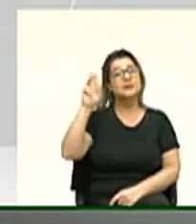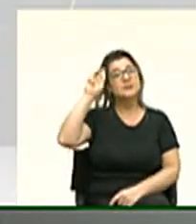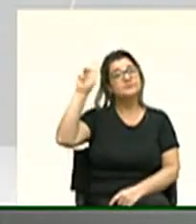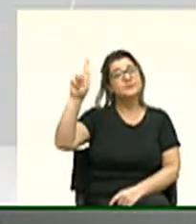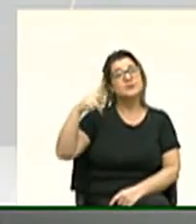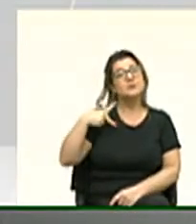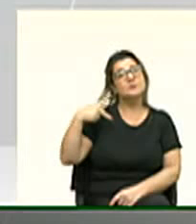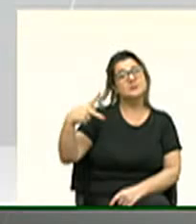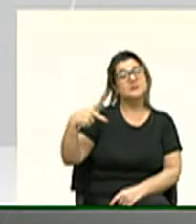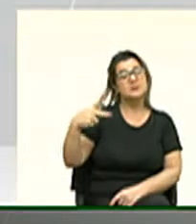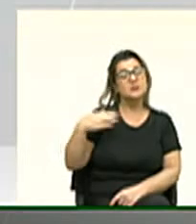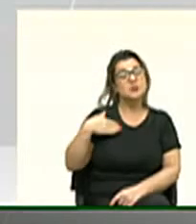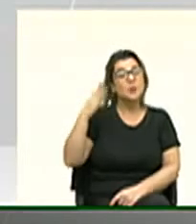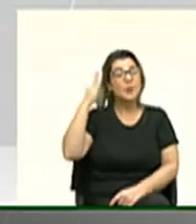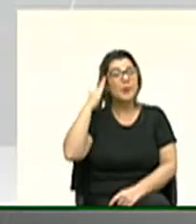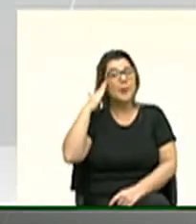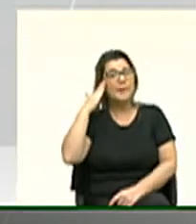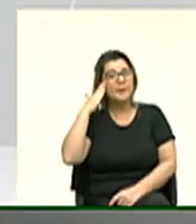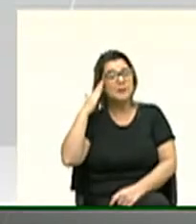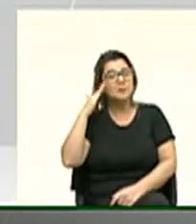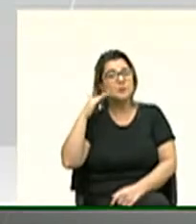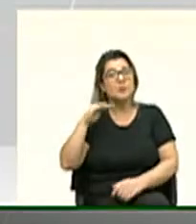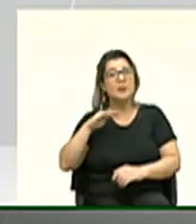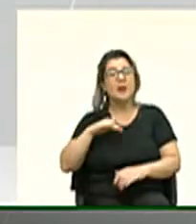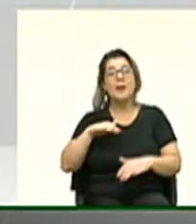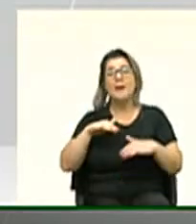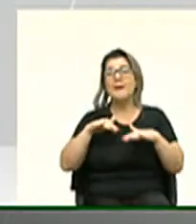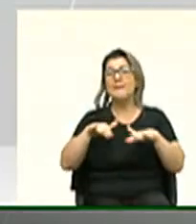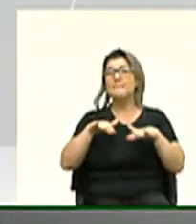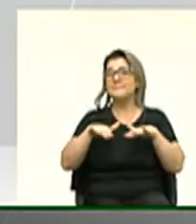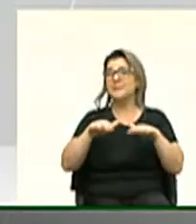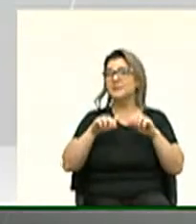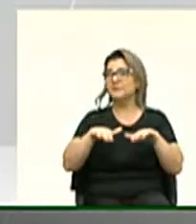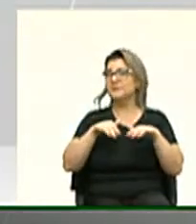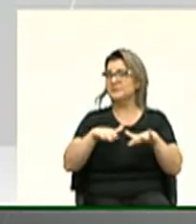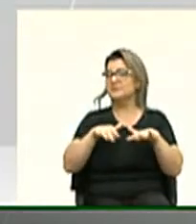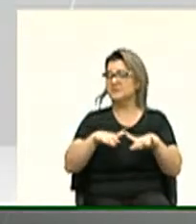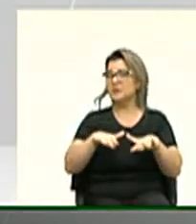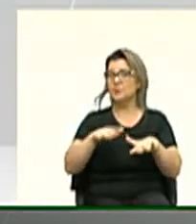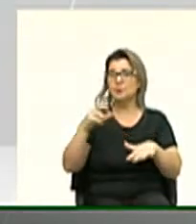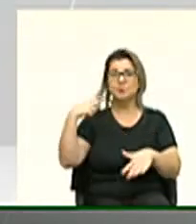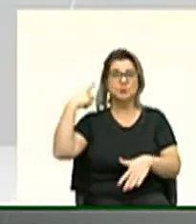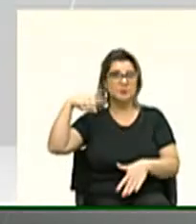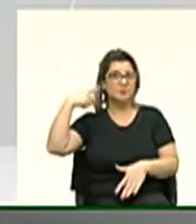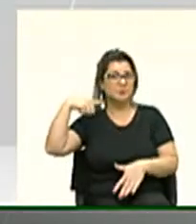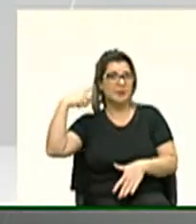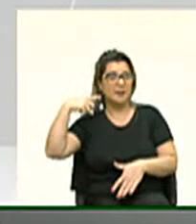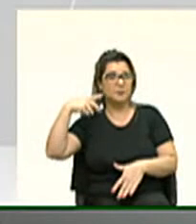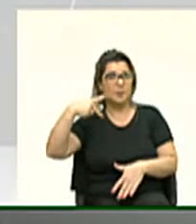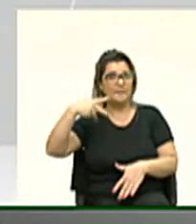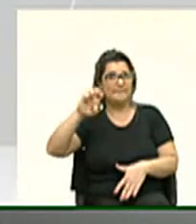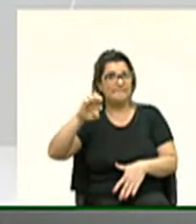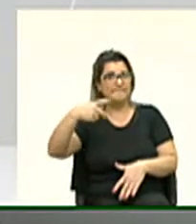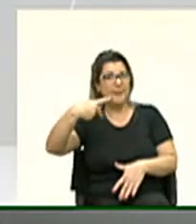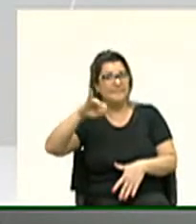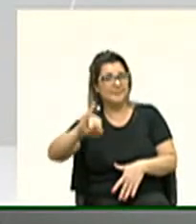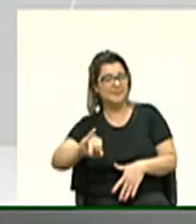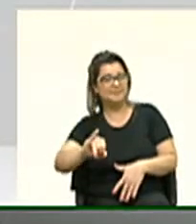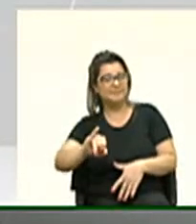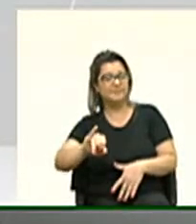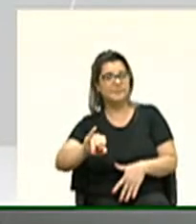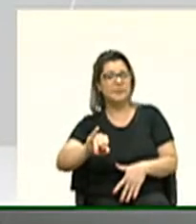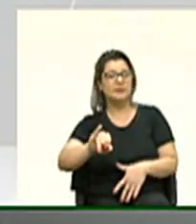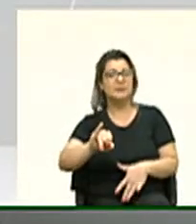eu penso que essa manifestação do deputado Pepe, no que se refere à importância da Assembleia, está mais